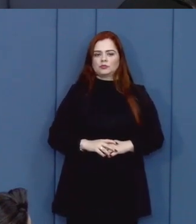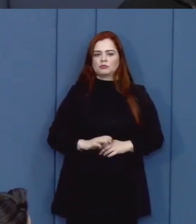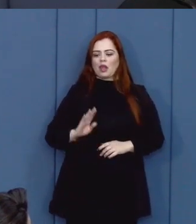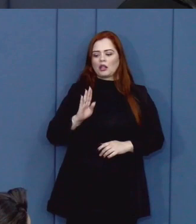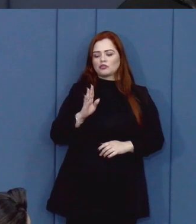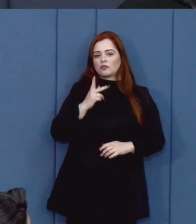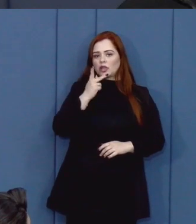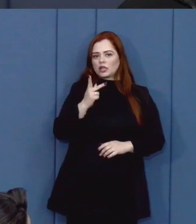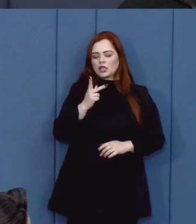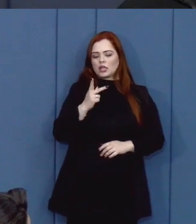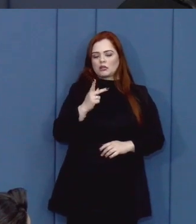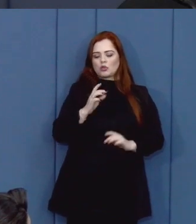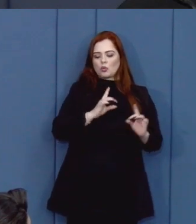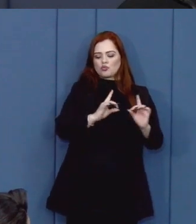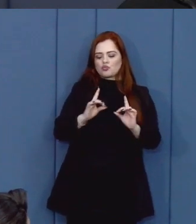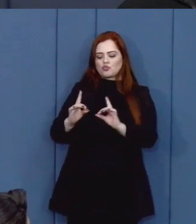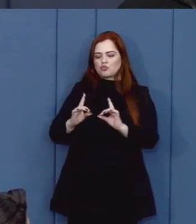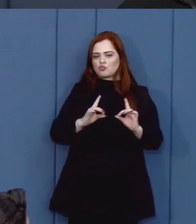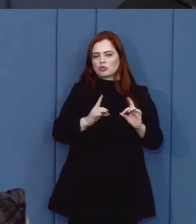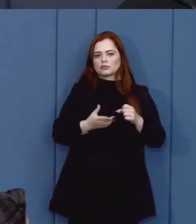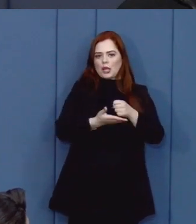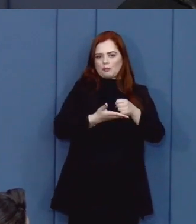já falei do multilateralismo fundamental,